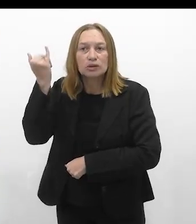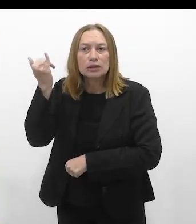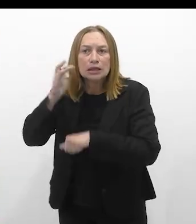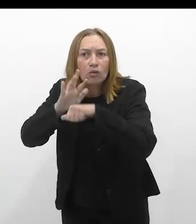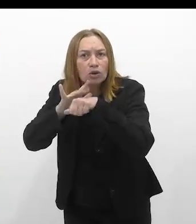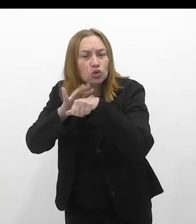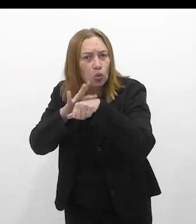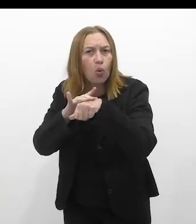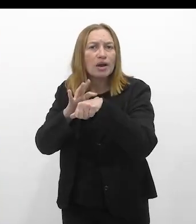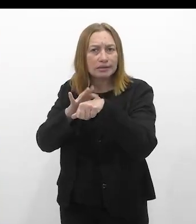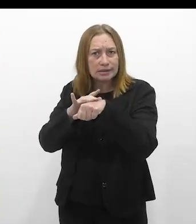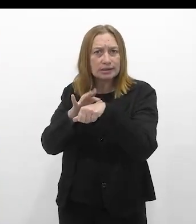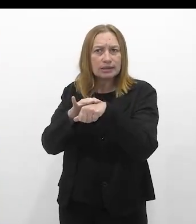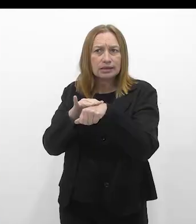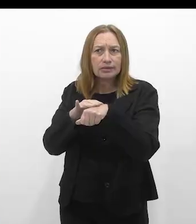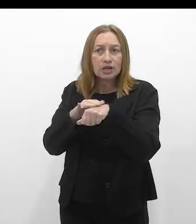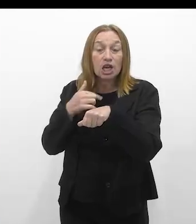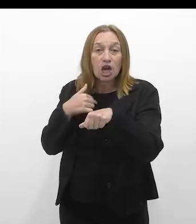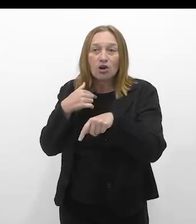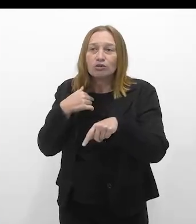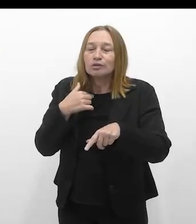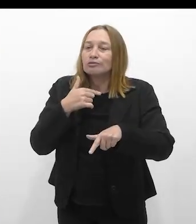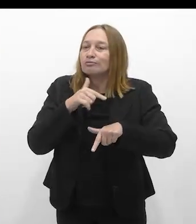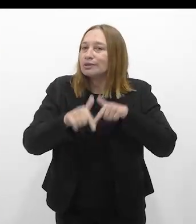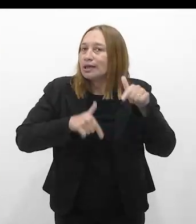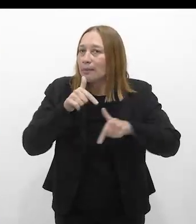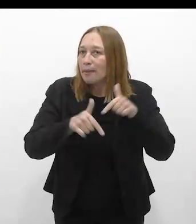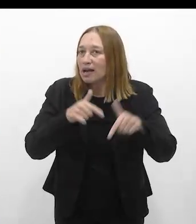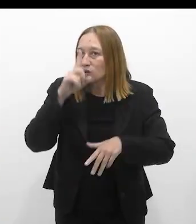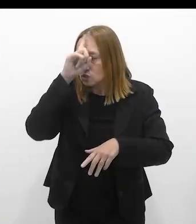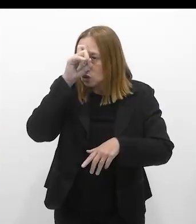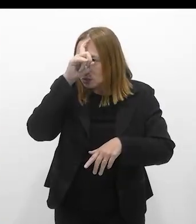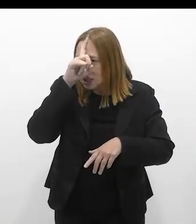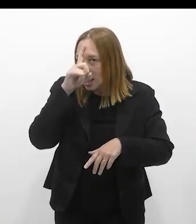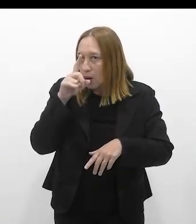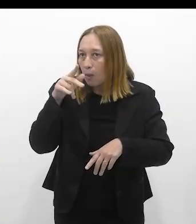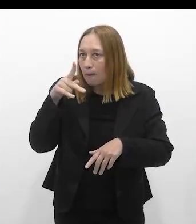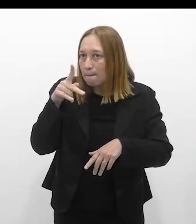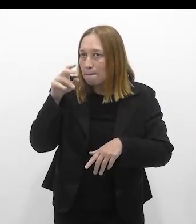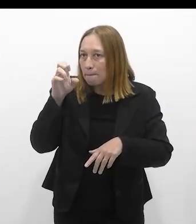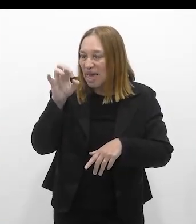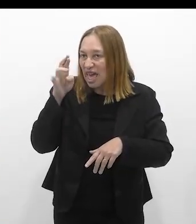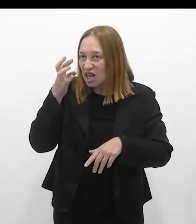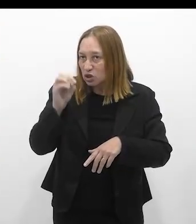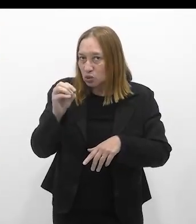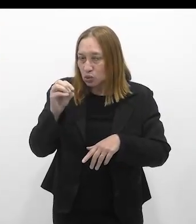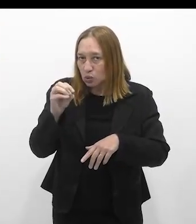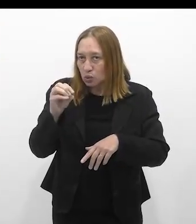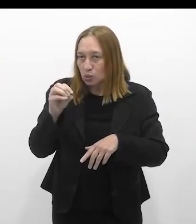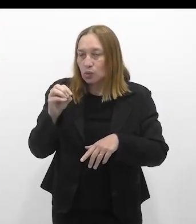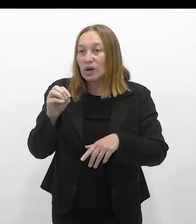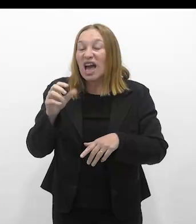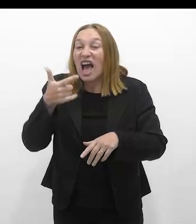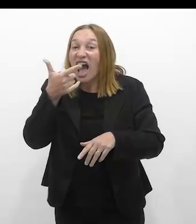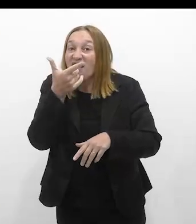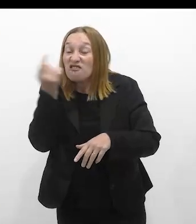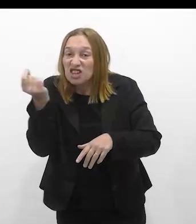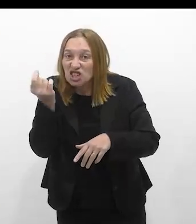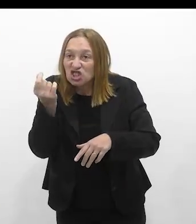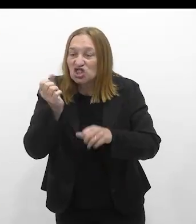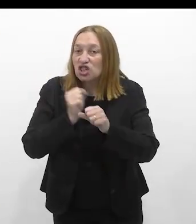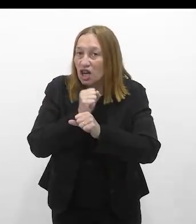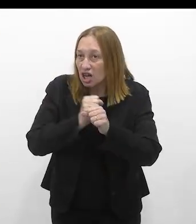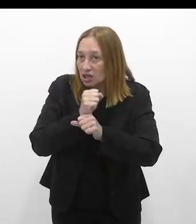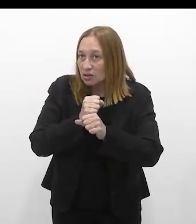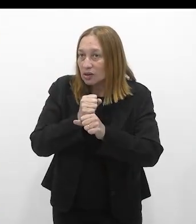doença que eu trabalho no Pedro Ernesto há cerca de 20 anos, nesse mesmo ambulatório, né,